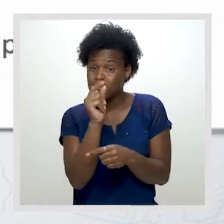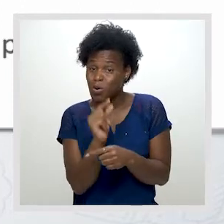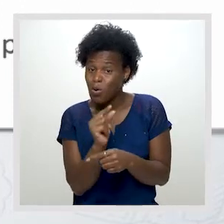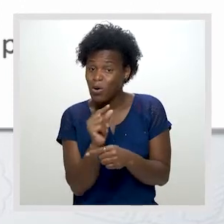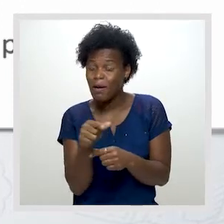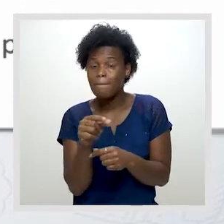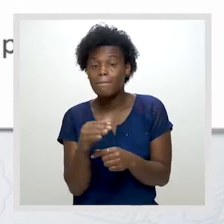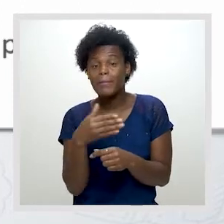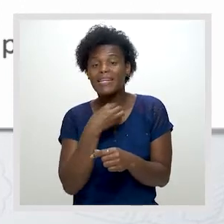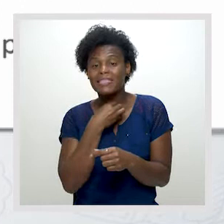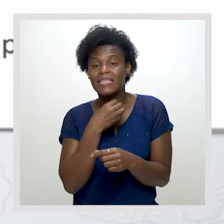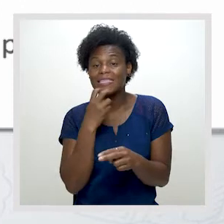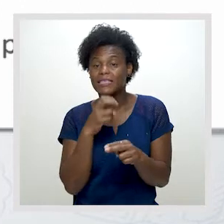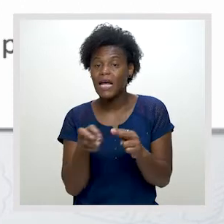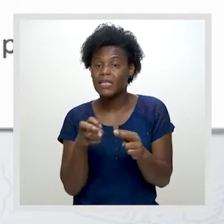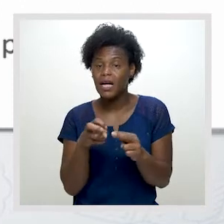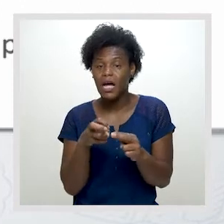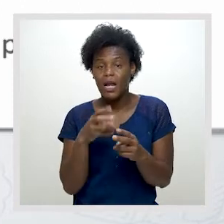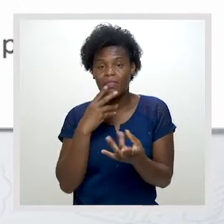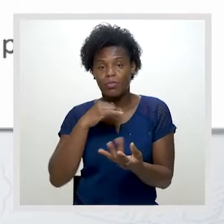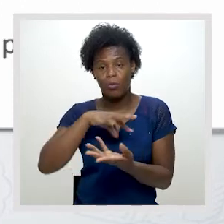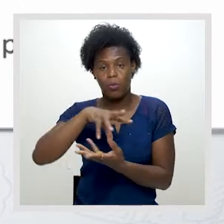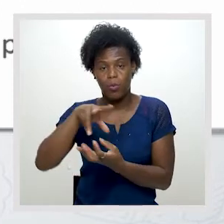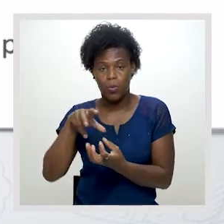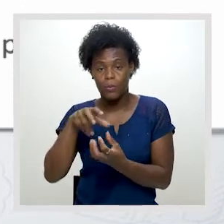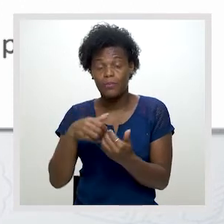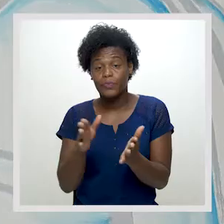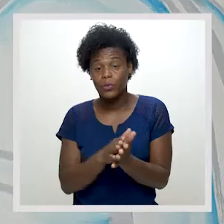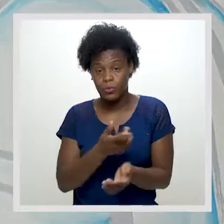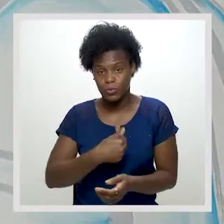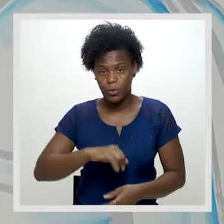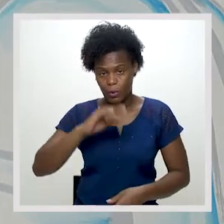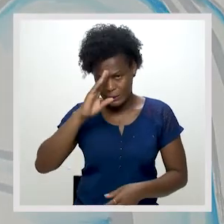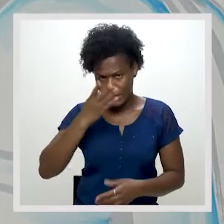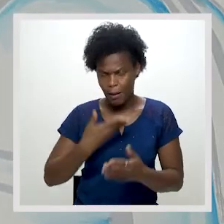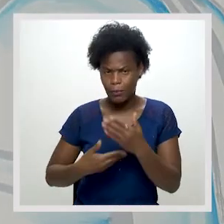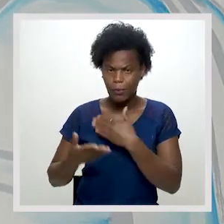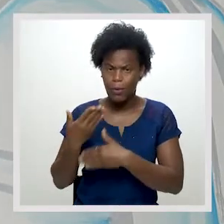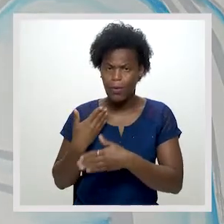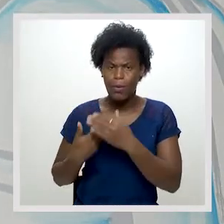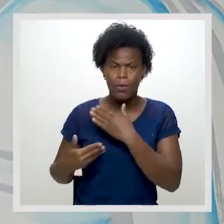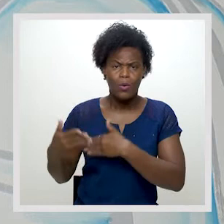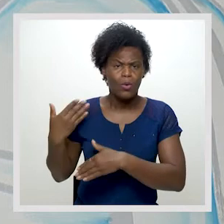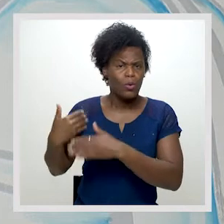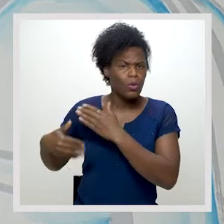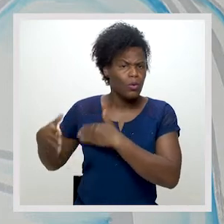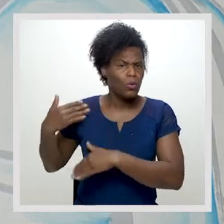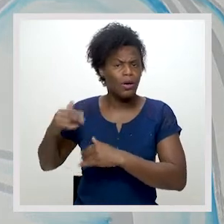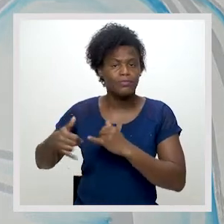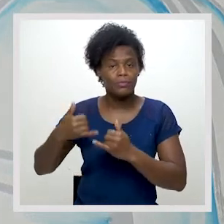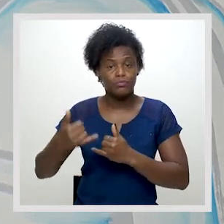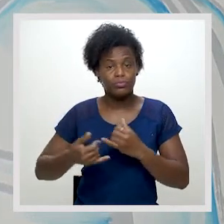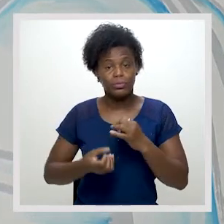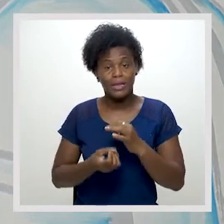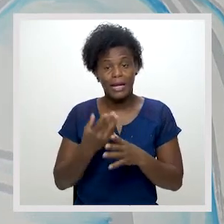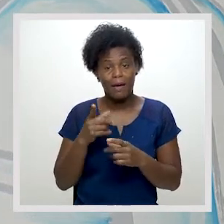crise energética no planeta. Todos nós sabíamos que, antigamente, depois que teriam formado